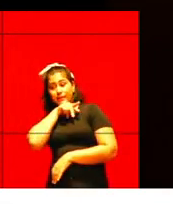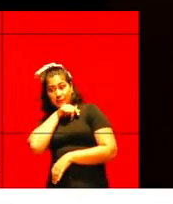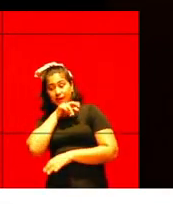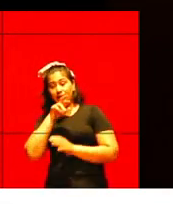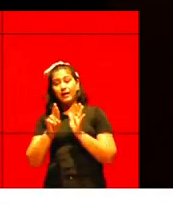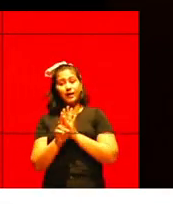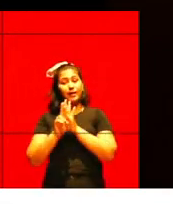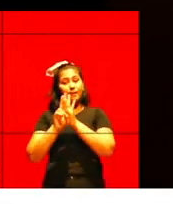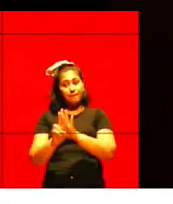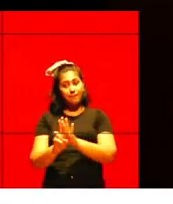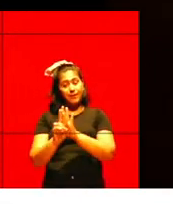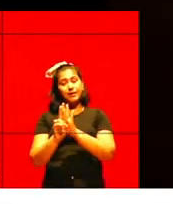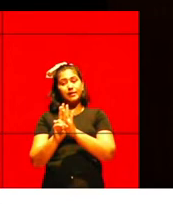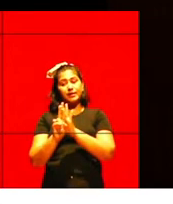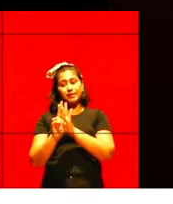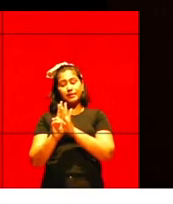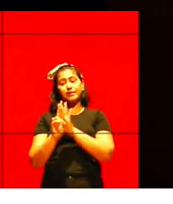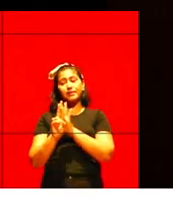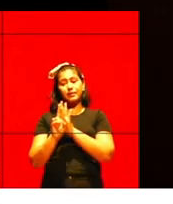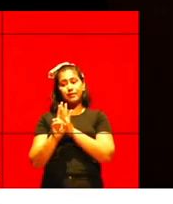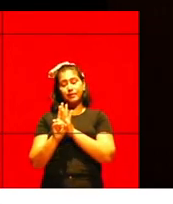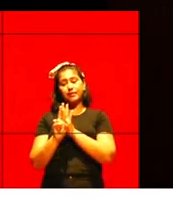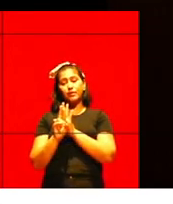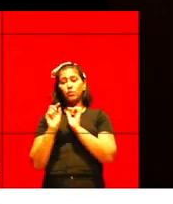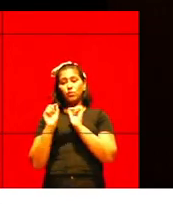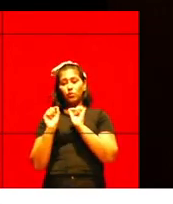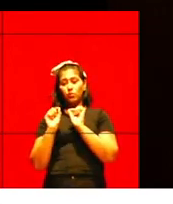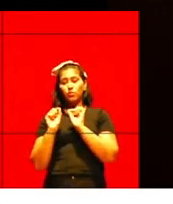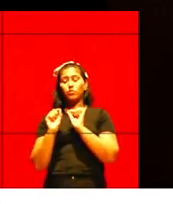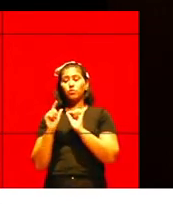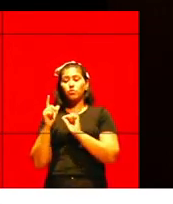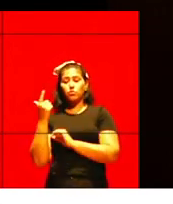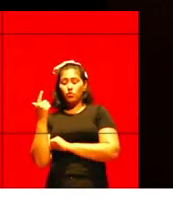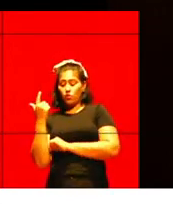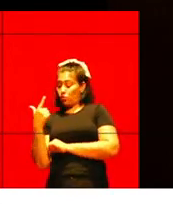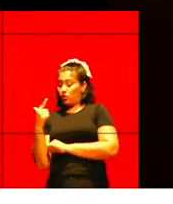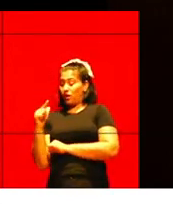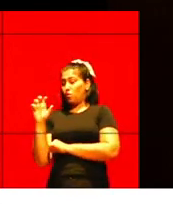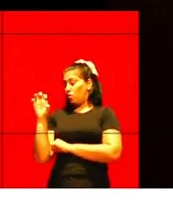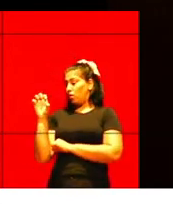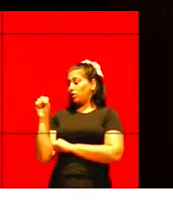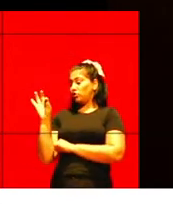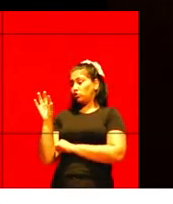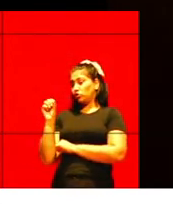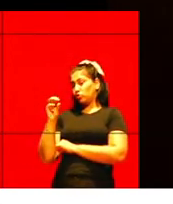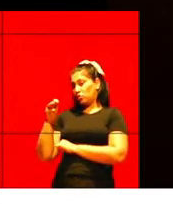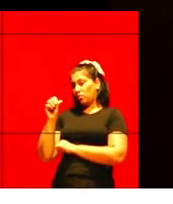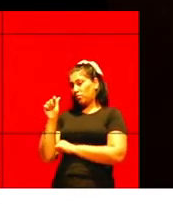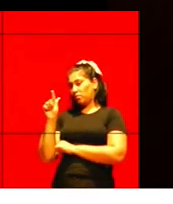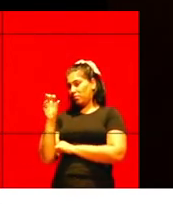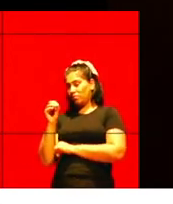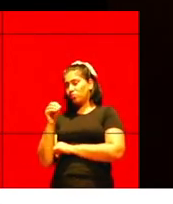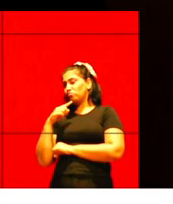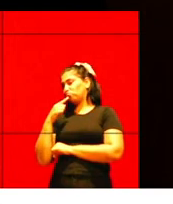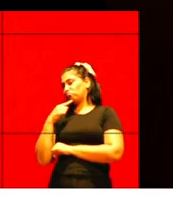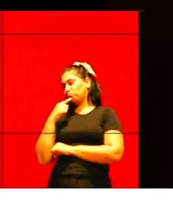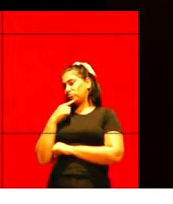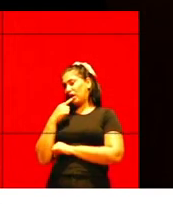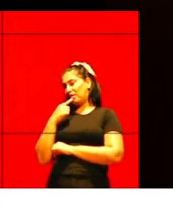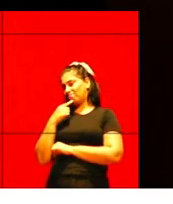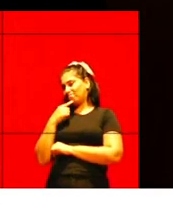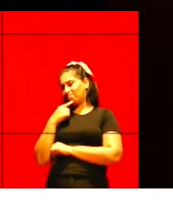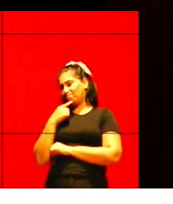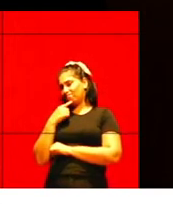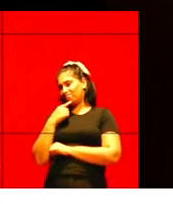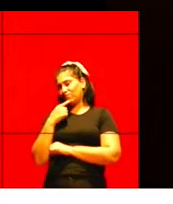apresentam apenas um estômago, eles não têm as condições biológicas de fazer a degradação